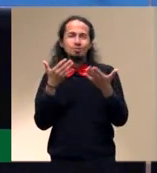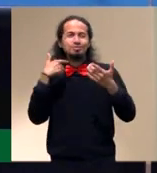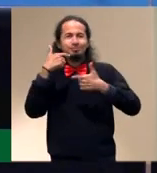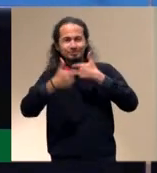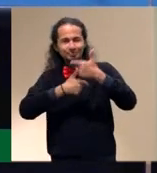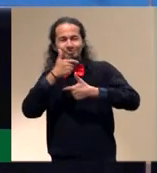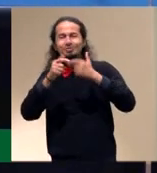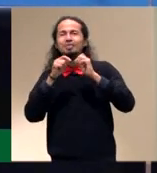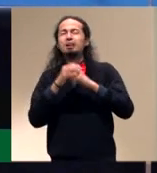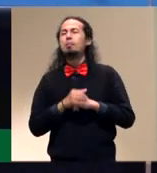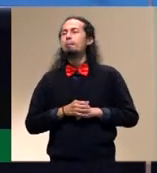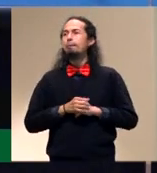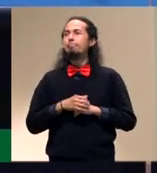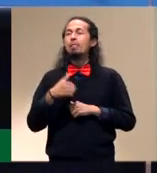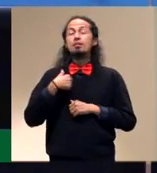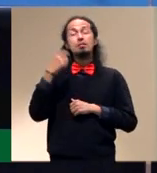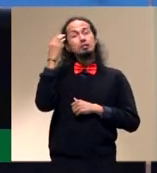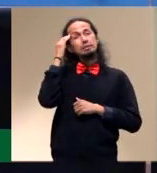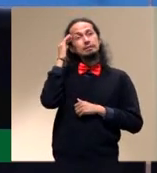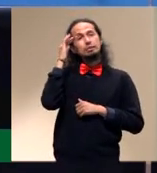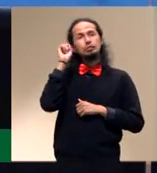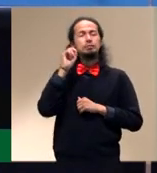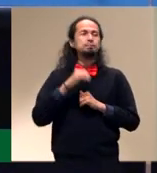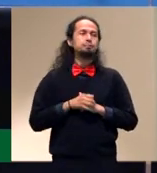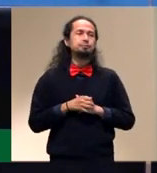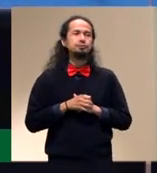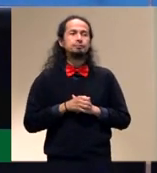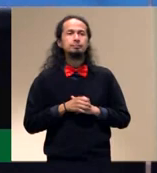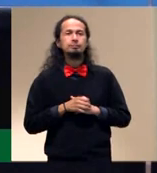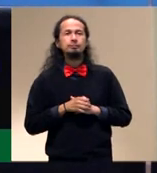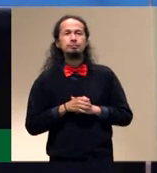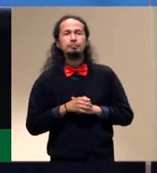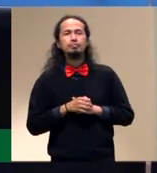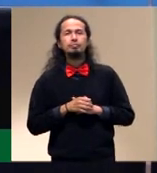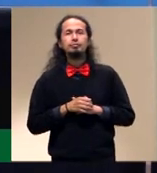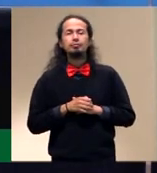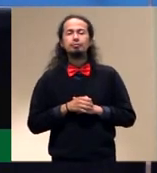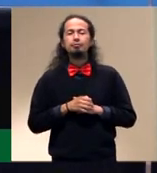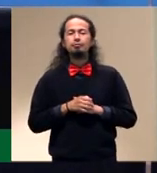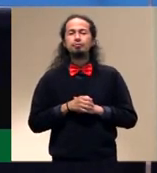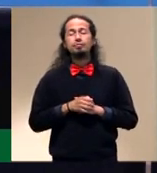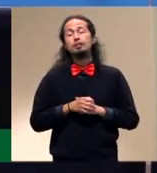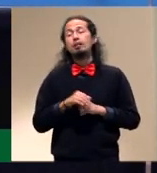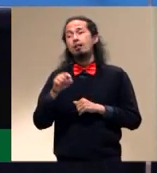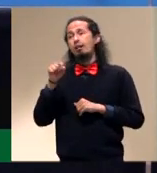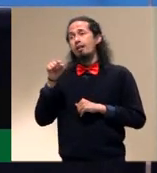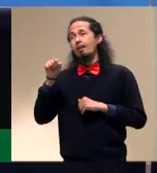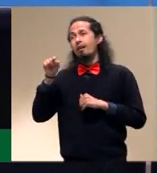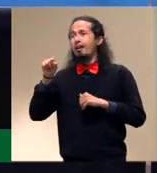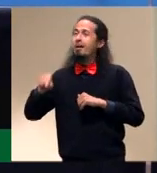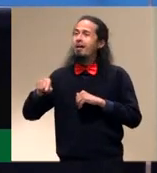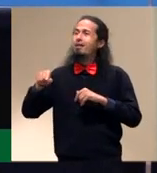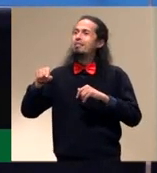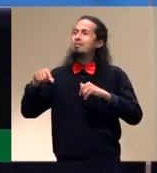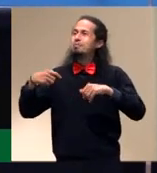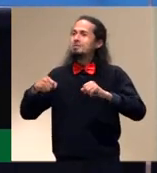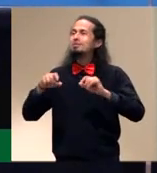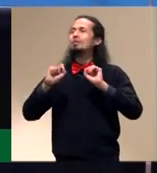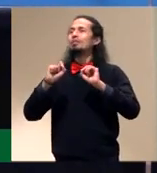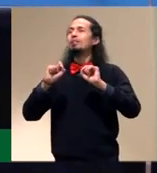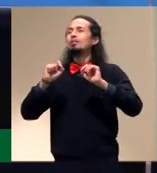entendo que ela deva ser um diálogo com